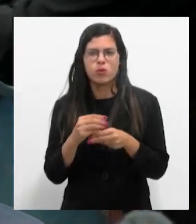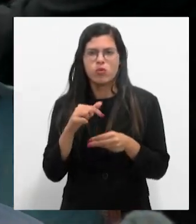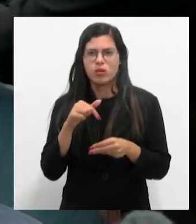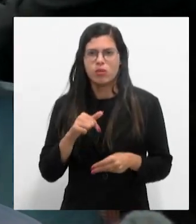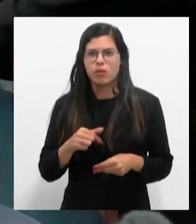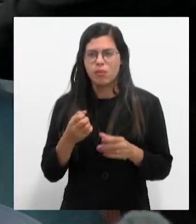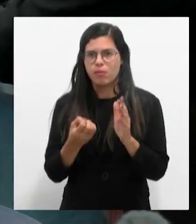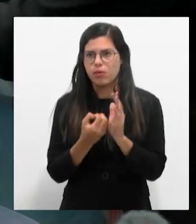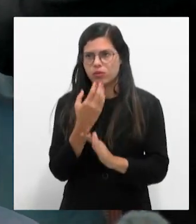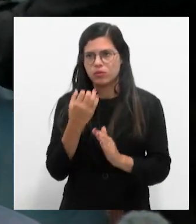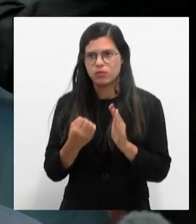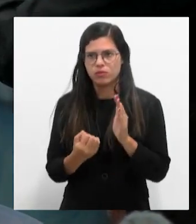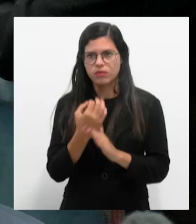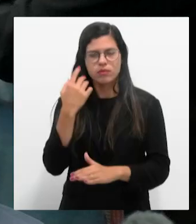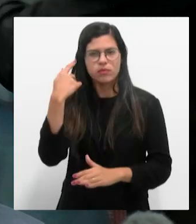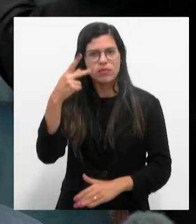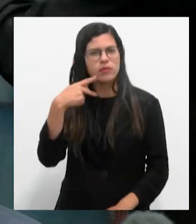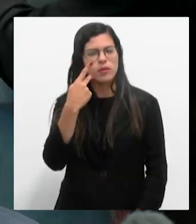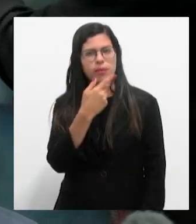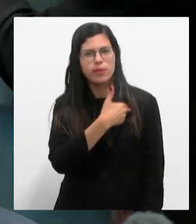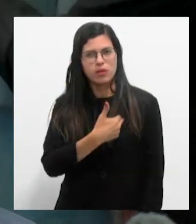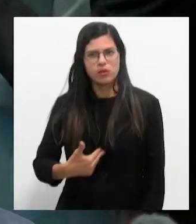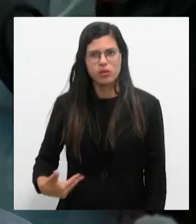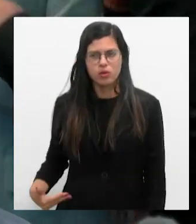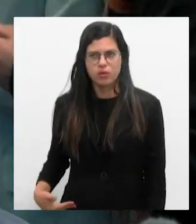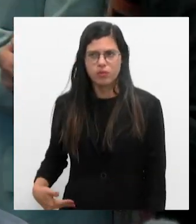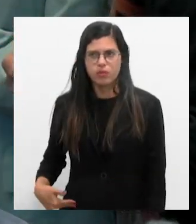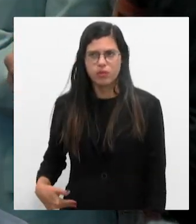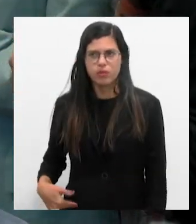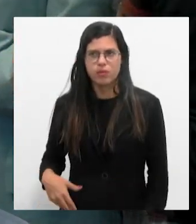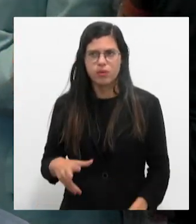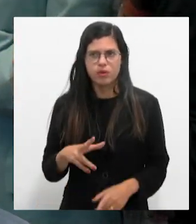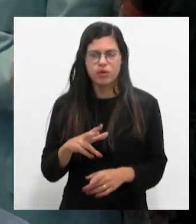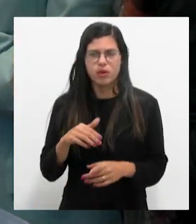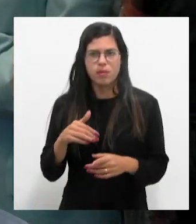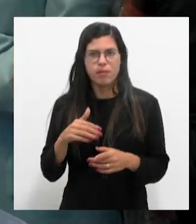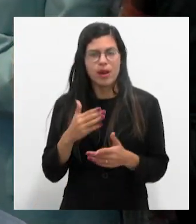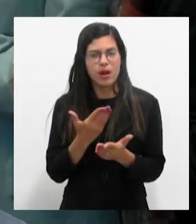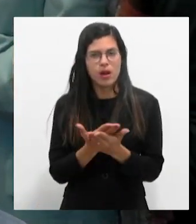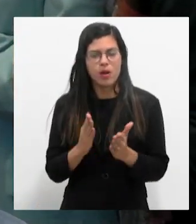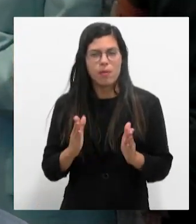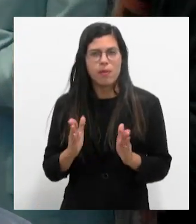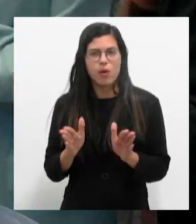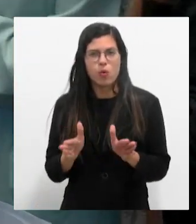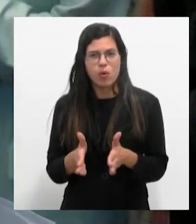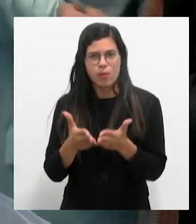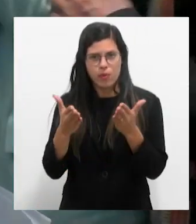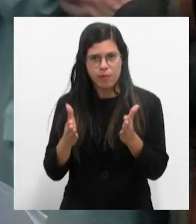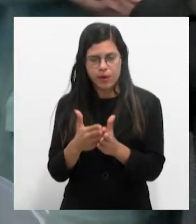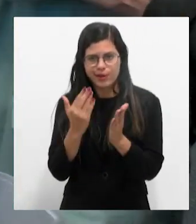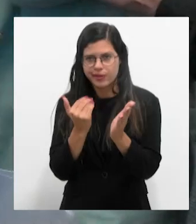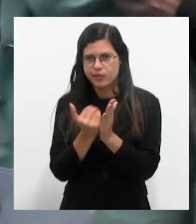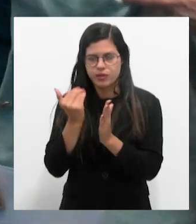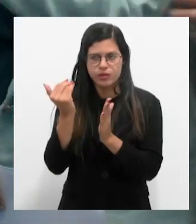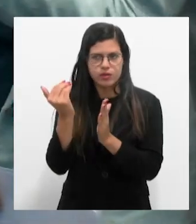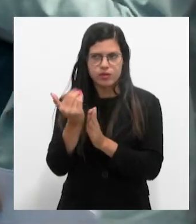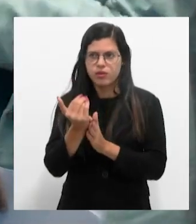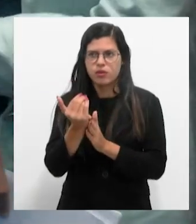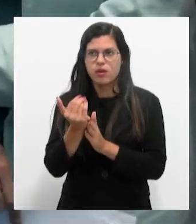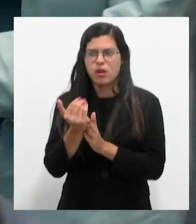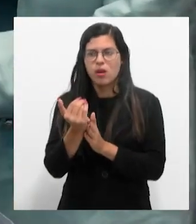de políticas públicas de superação da miséria e da extrema pobreza. Então, sem dúvida nenhuma, é